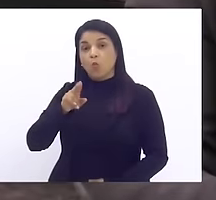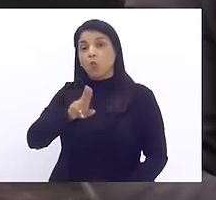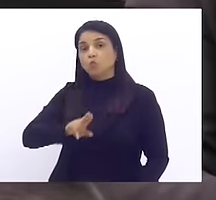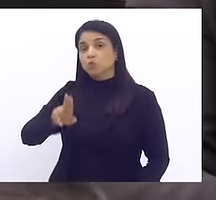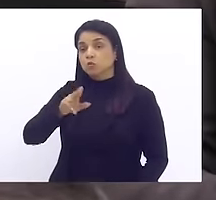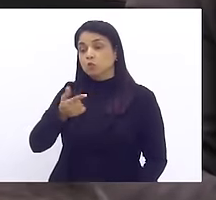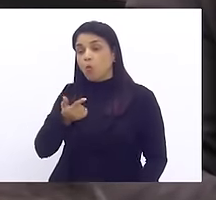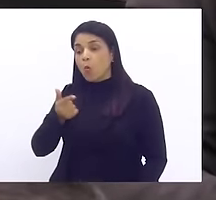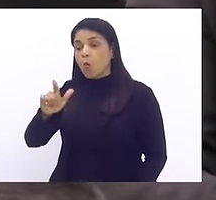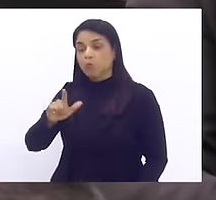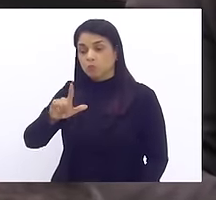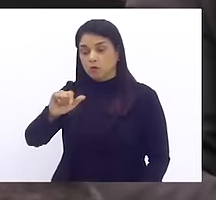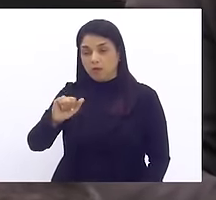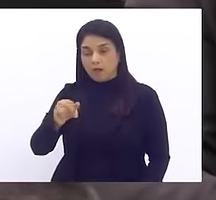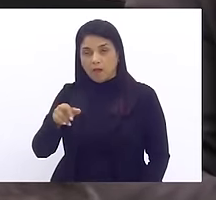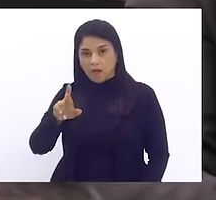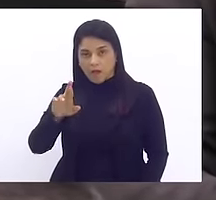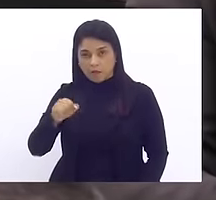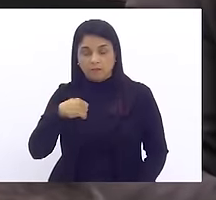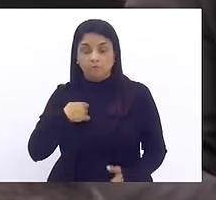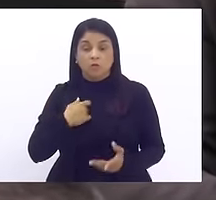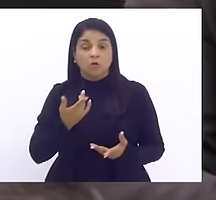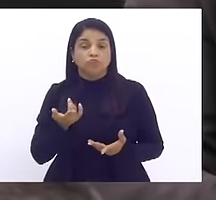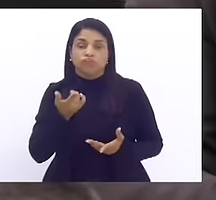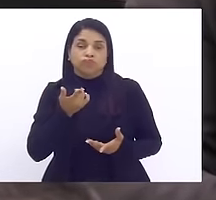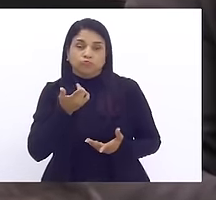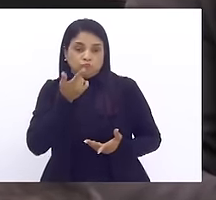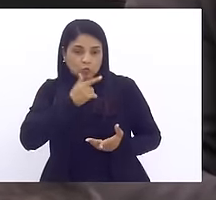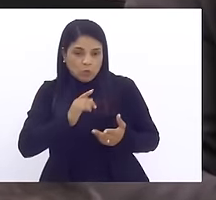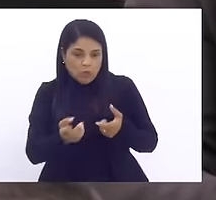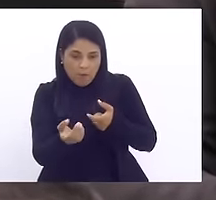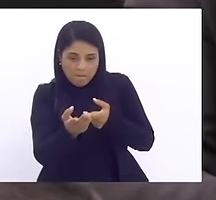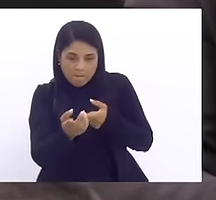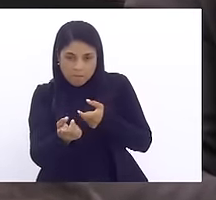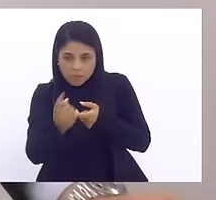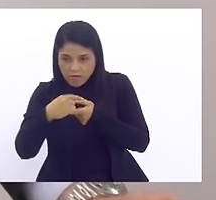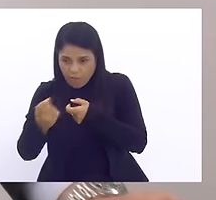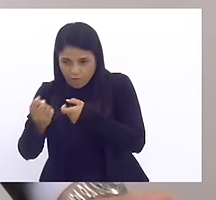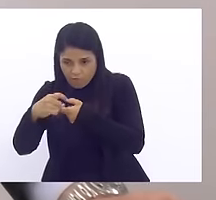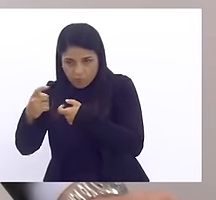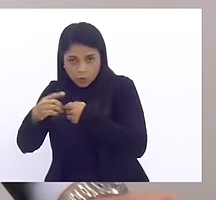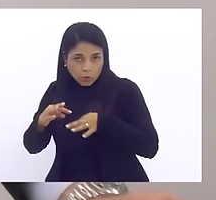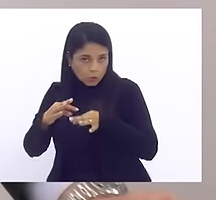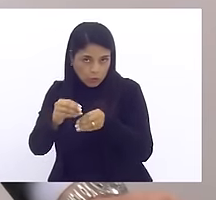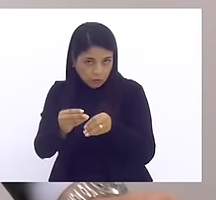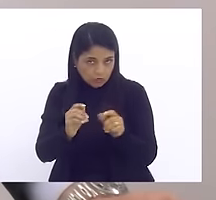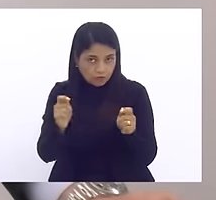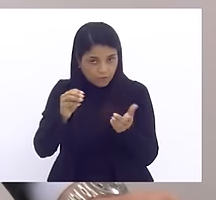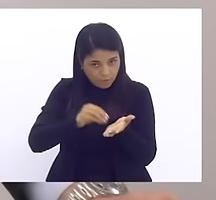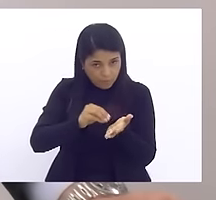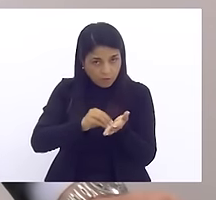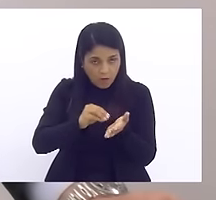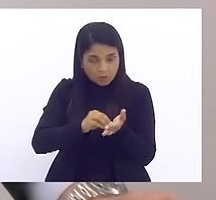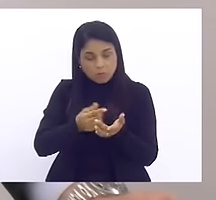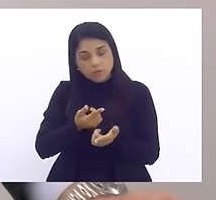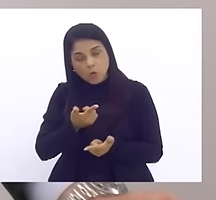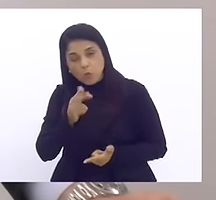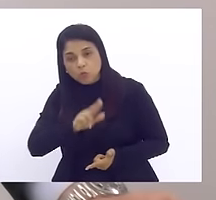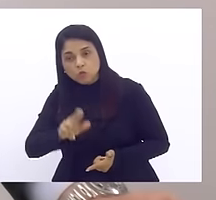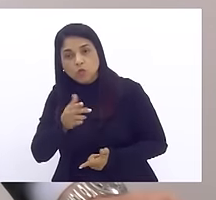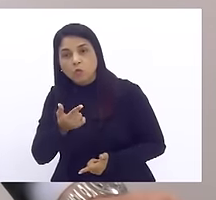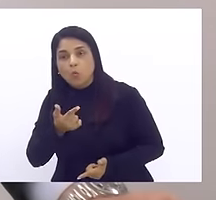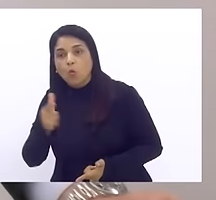ainda não haviam sido recolhidos todos os lacres mas que a PL já estaria utilizando outro lacre essa informação eu tive